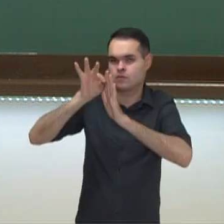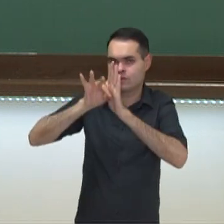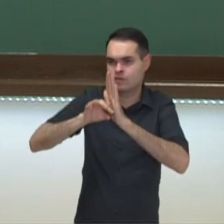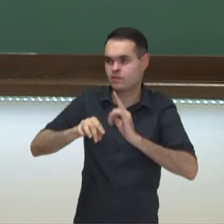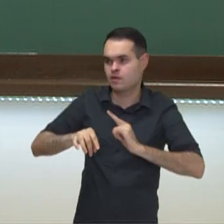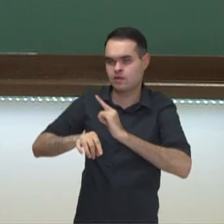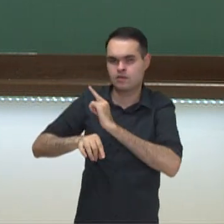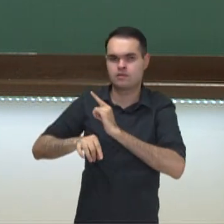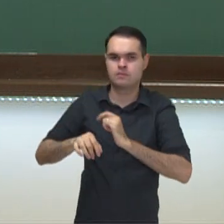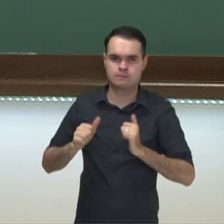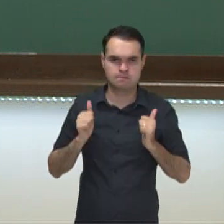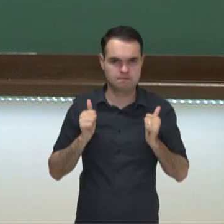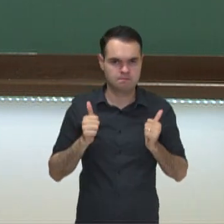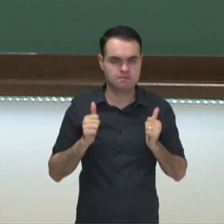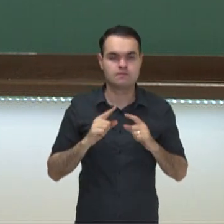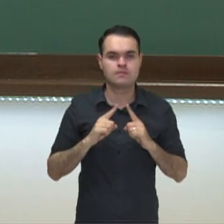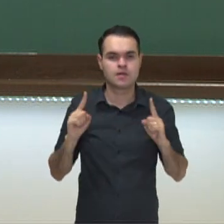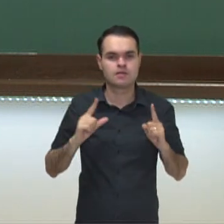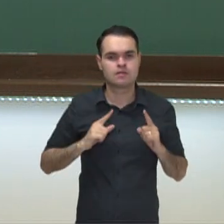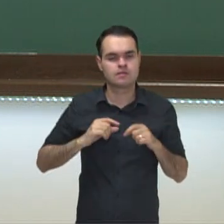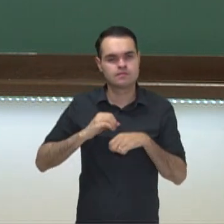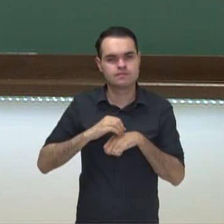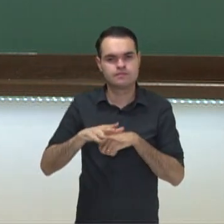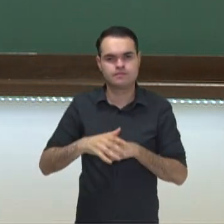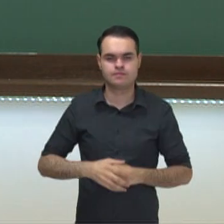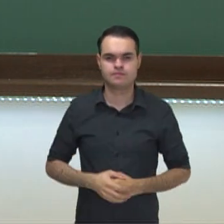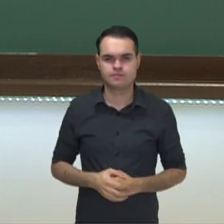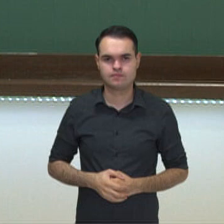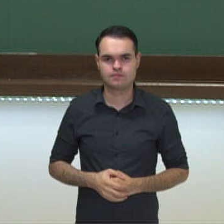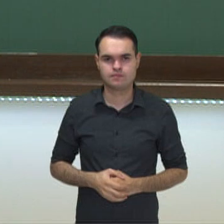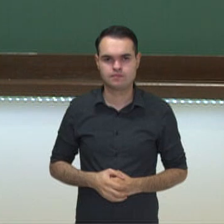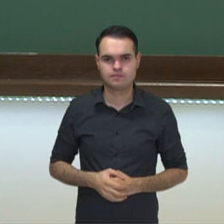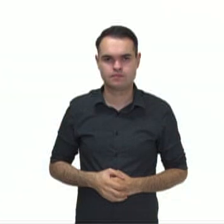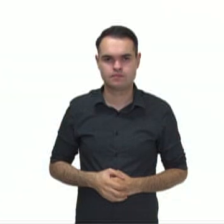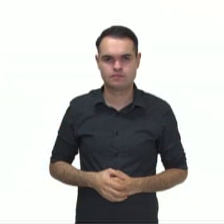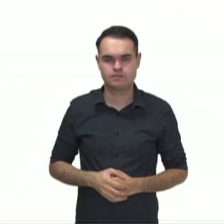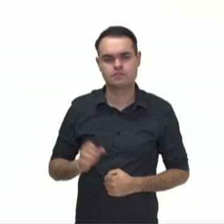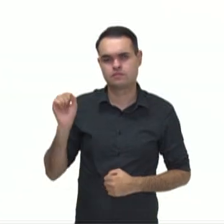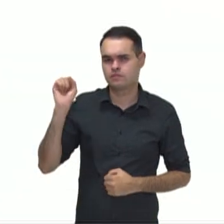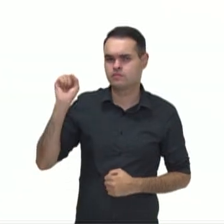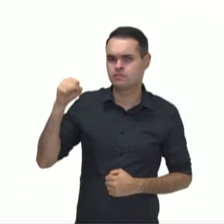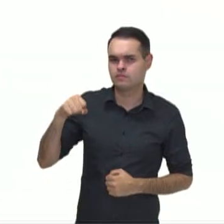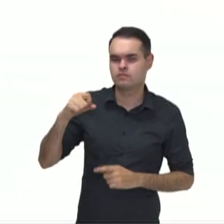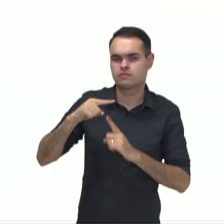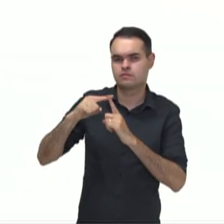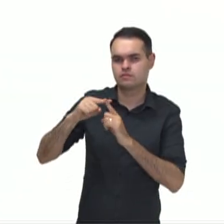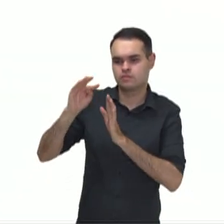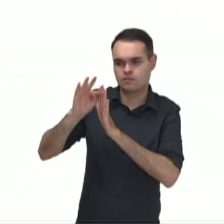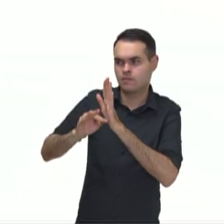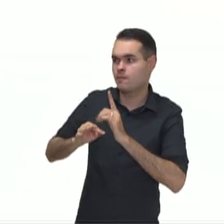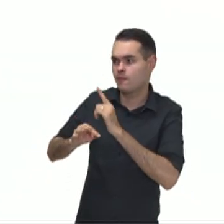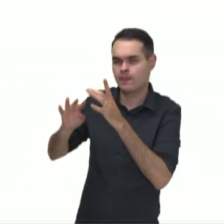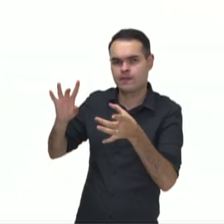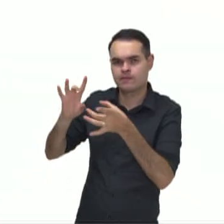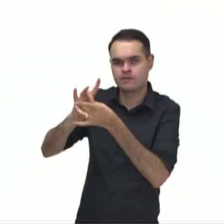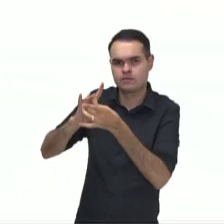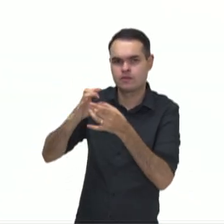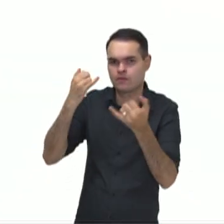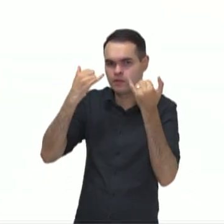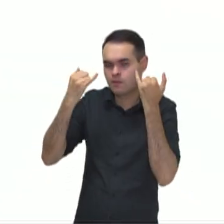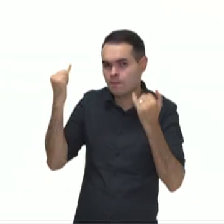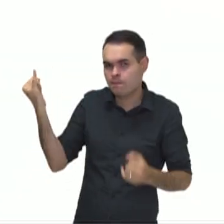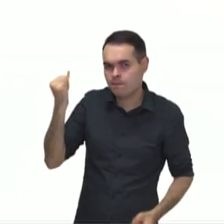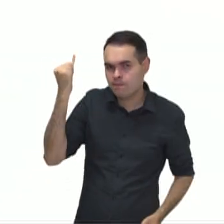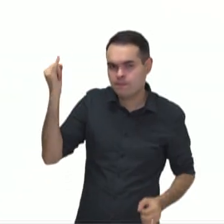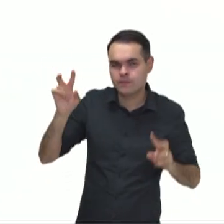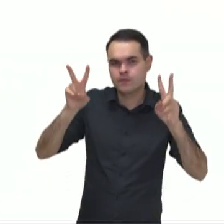aqui trabalhado. Mas temos uma sugestão. Sim, pois esse texto aborda informações importantes